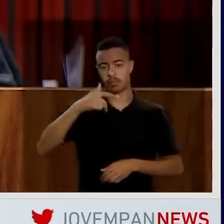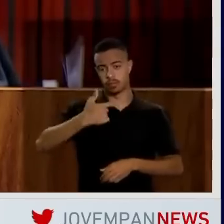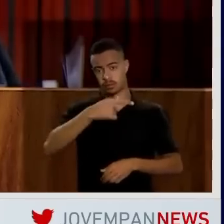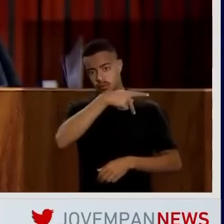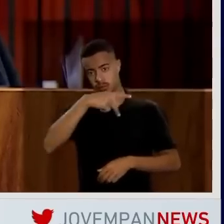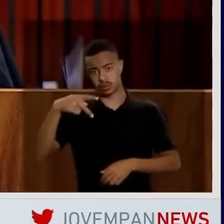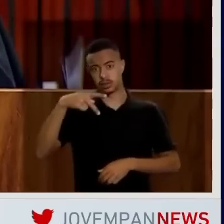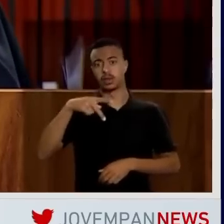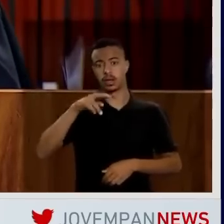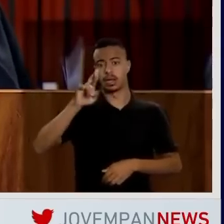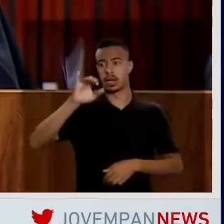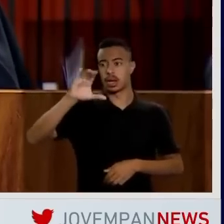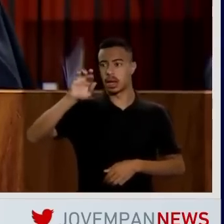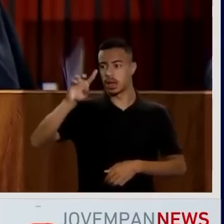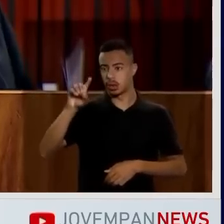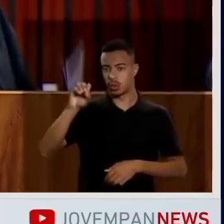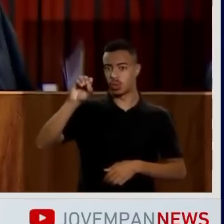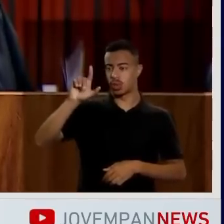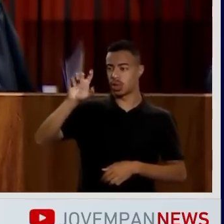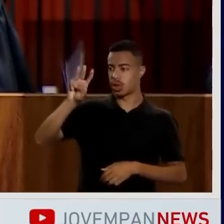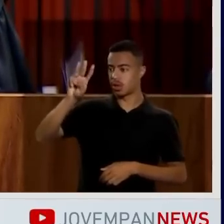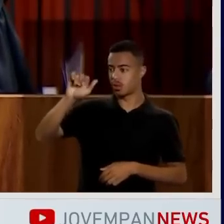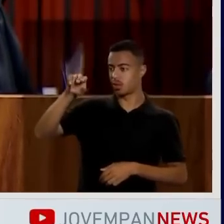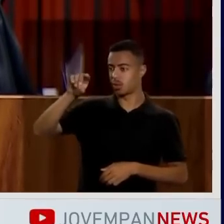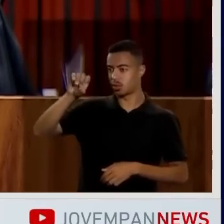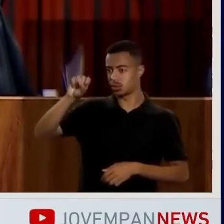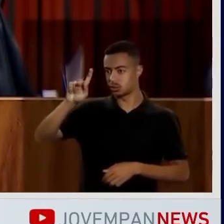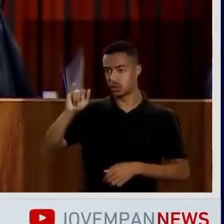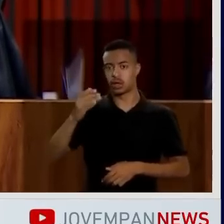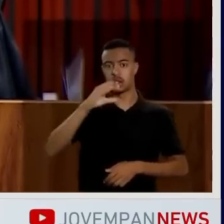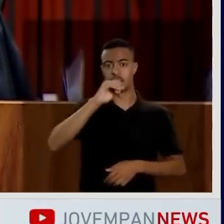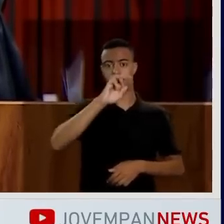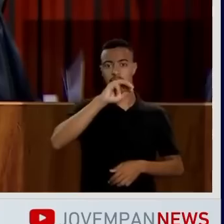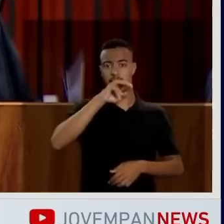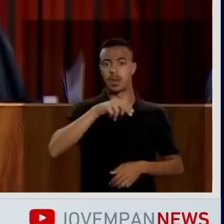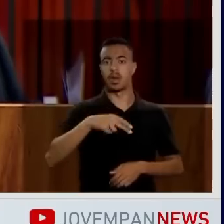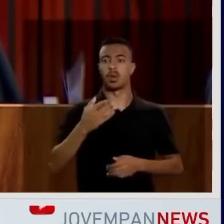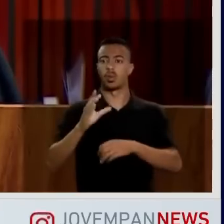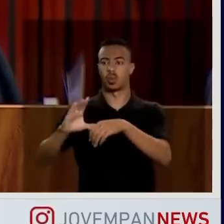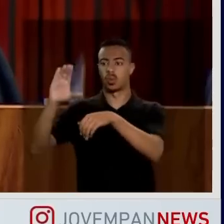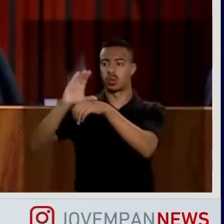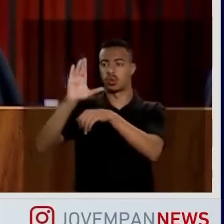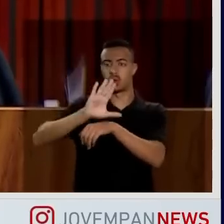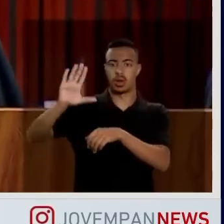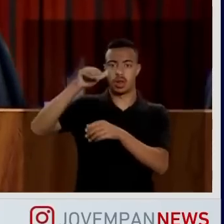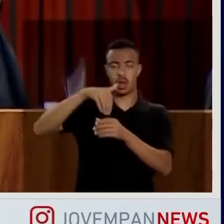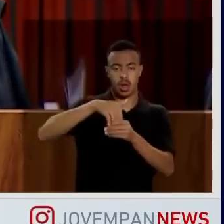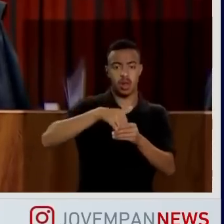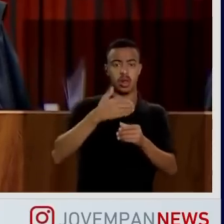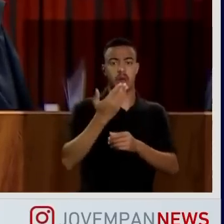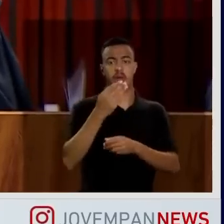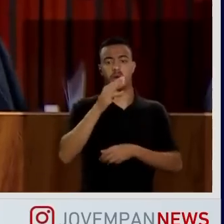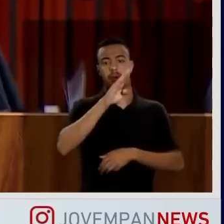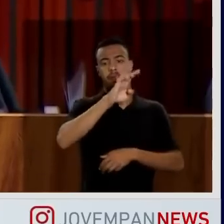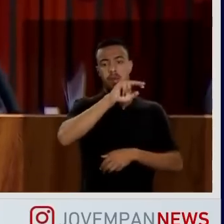decência no país. Você quer discordar de uma decisão judicial? Recorre. Ah, quer discordar de uma decisão política? Mas vou